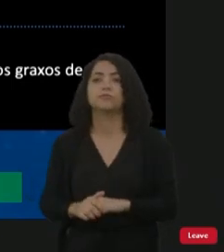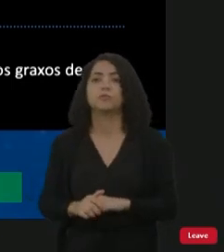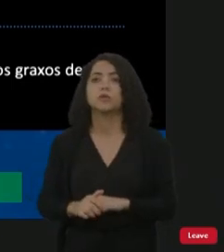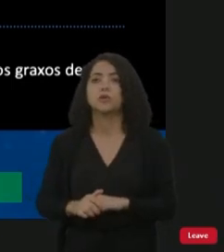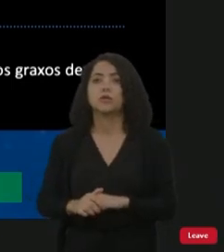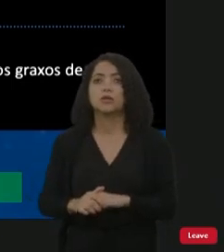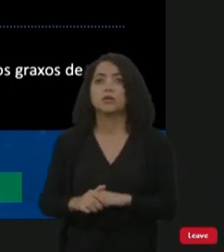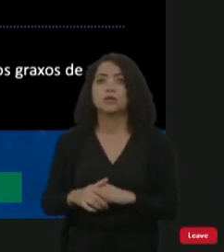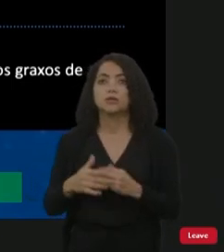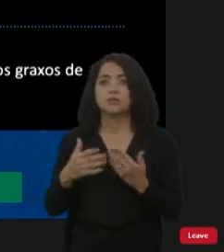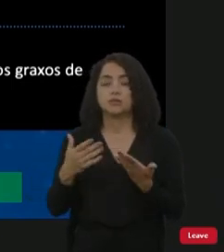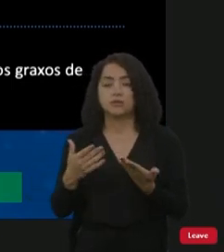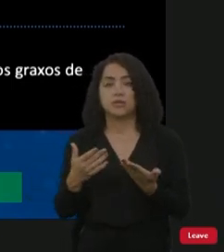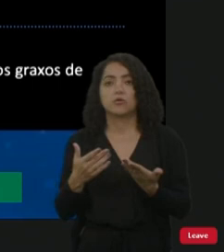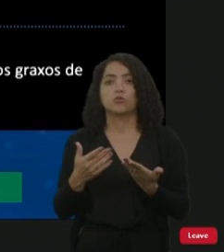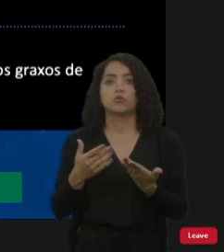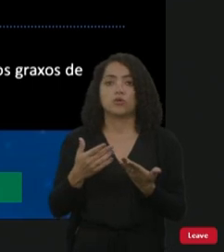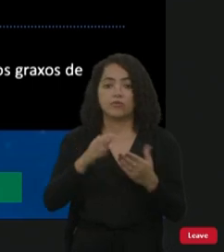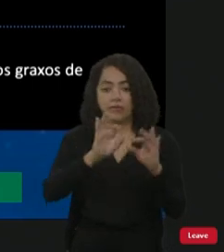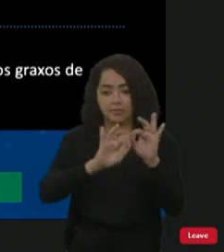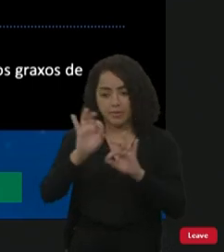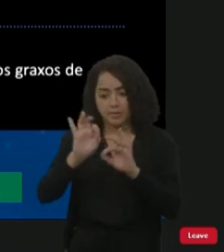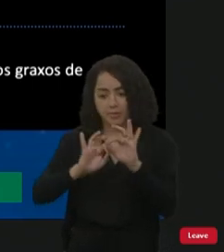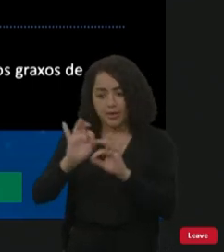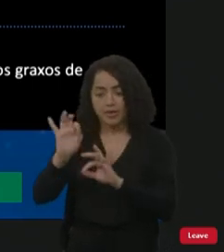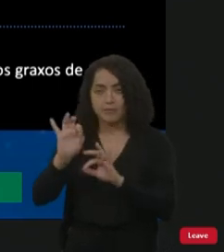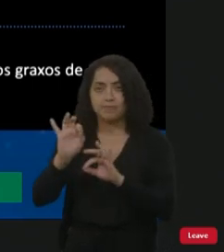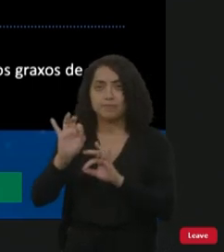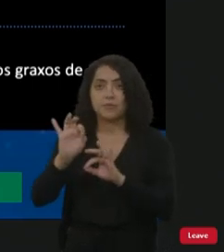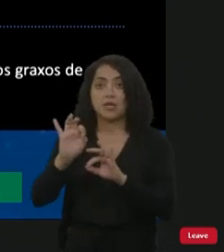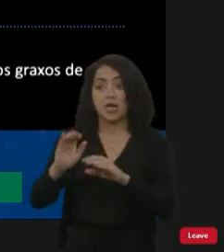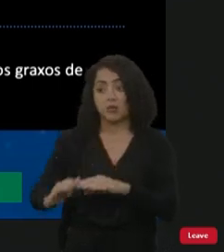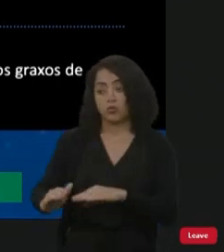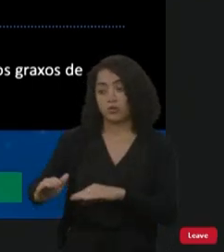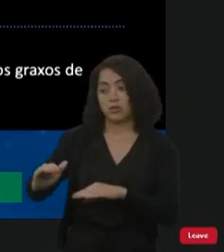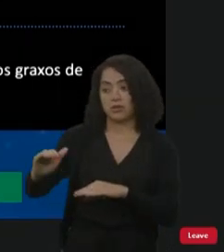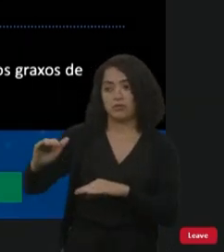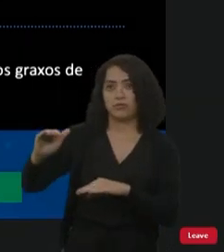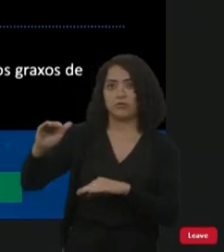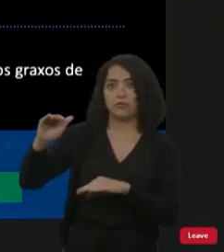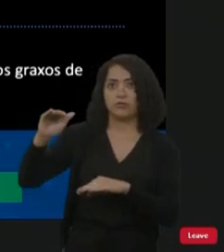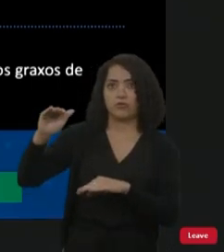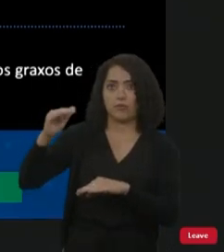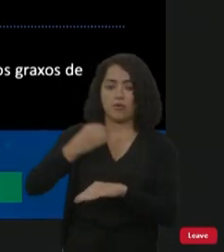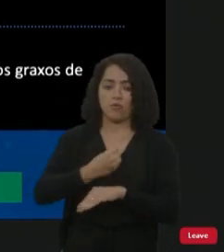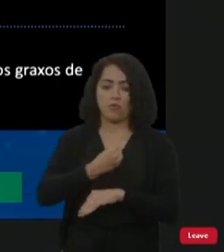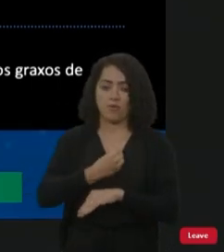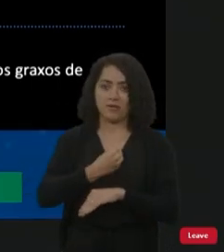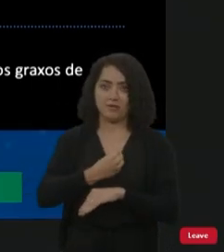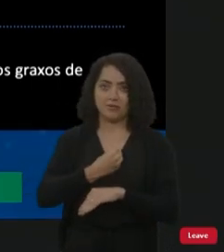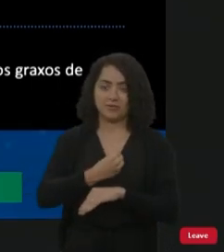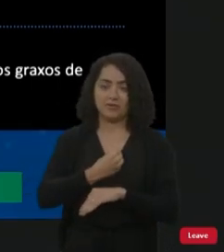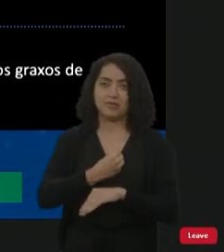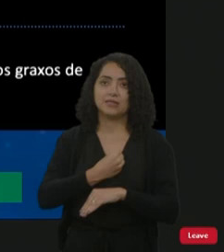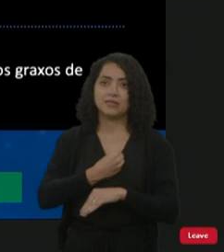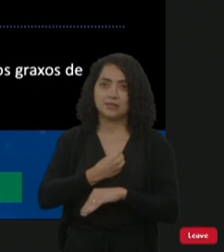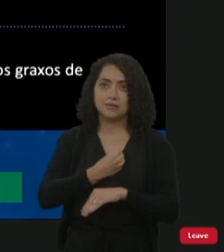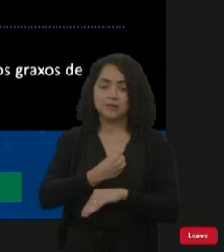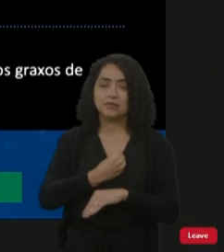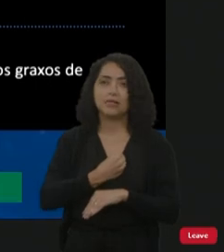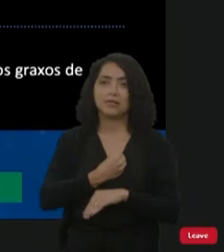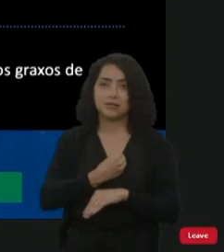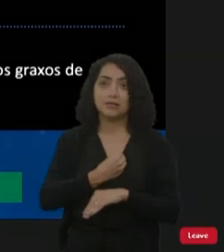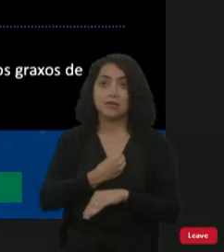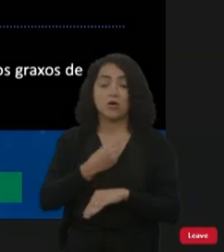vai titulando a dieta a partir daí. Quando o paciente for maior, que ele tiver uma vida, né, esperamos ter uma